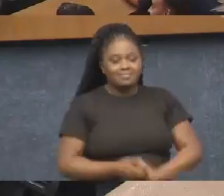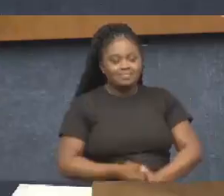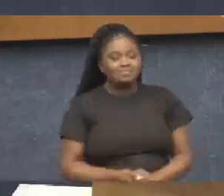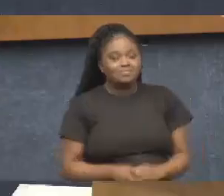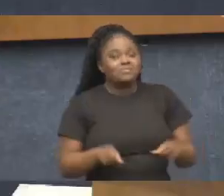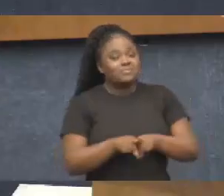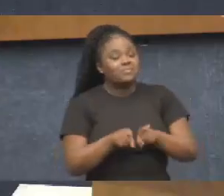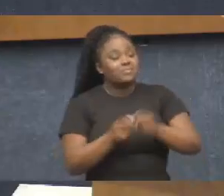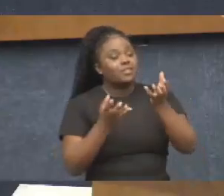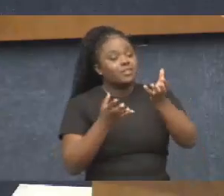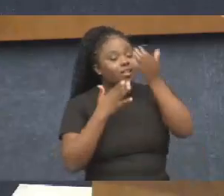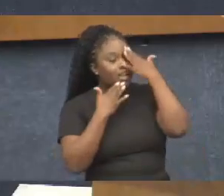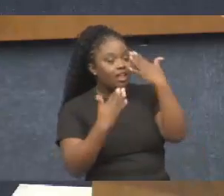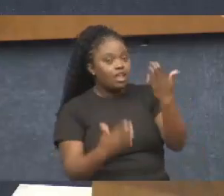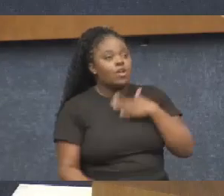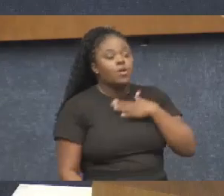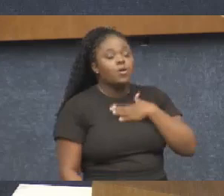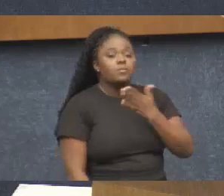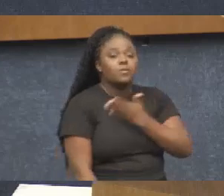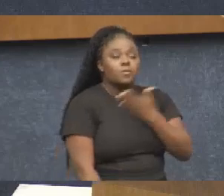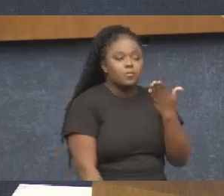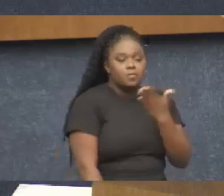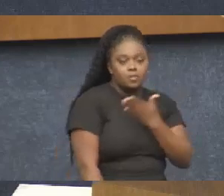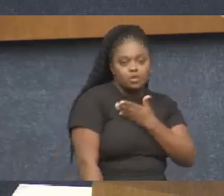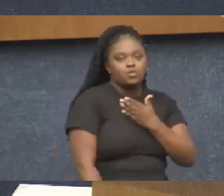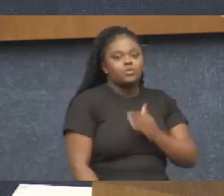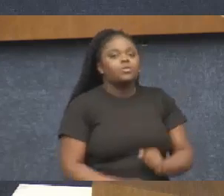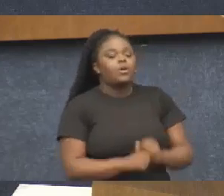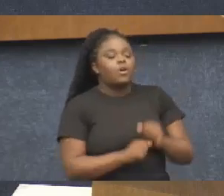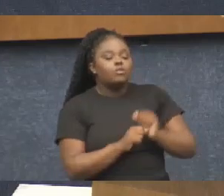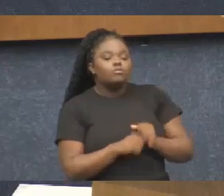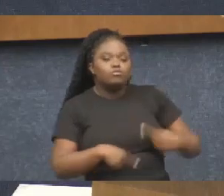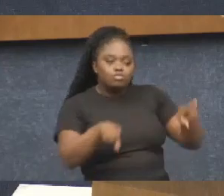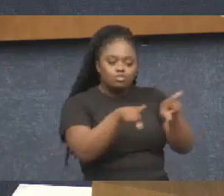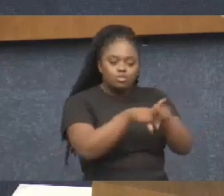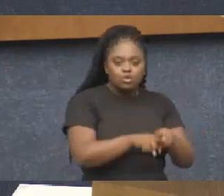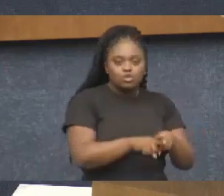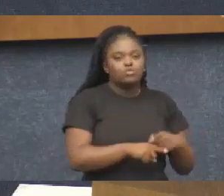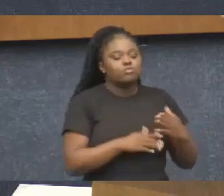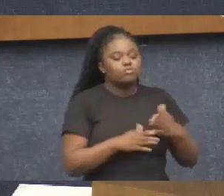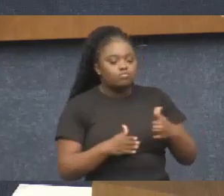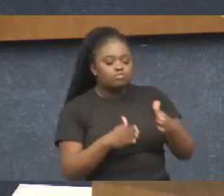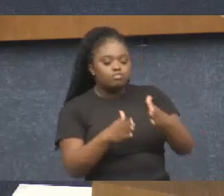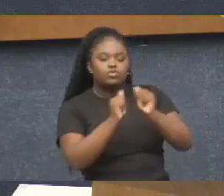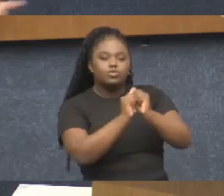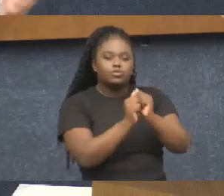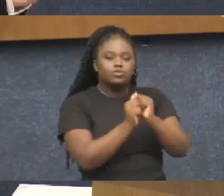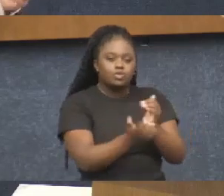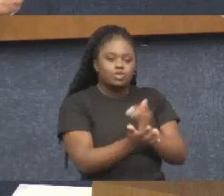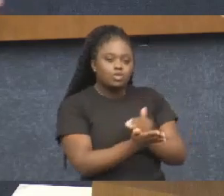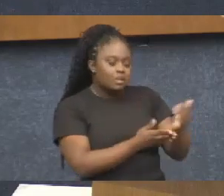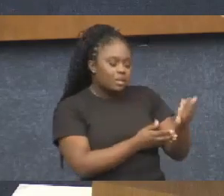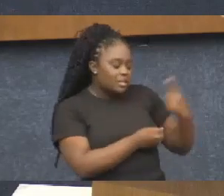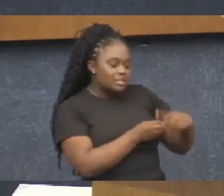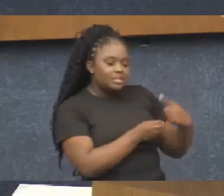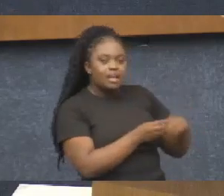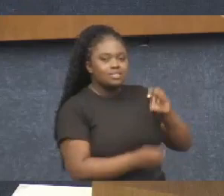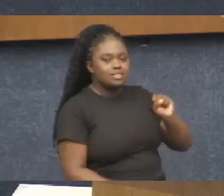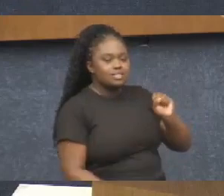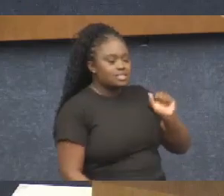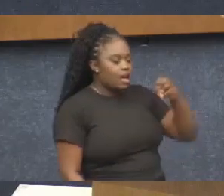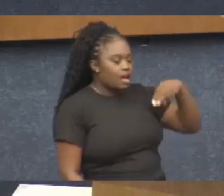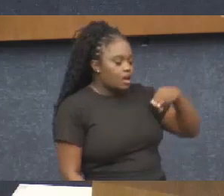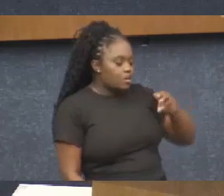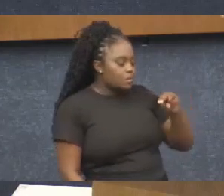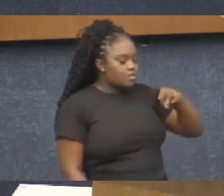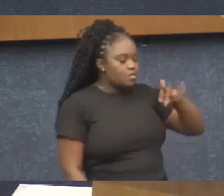Eu gostaria de agradecer a meu amigo, compadre, sócio, pela longa caminhada juntos, que começou em cidades como Samonte, quando a gente